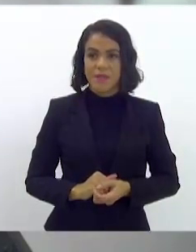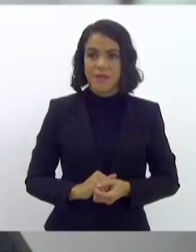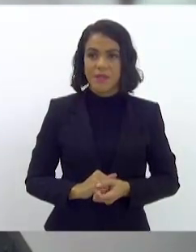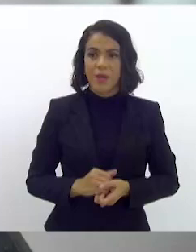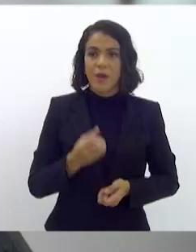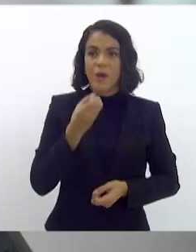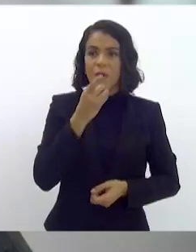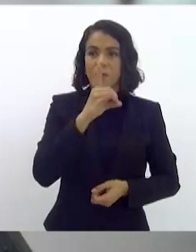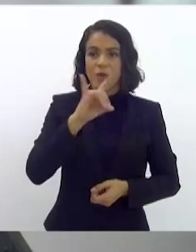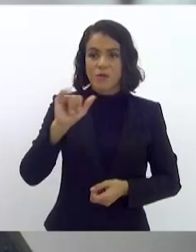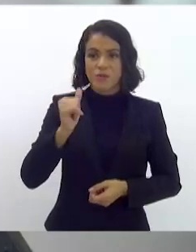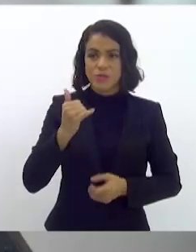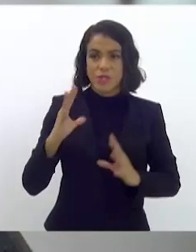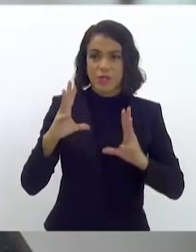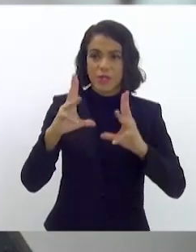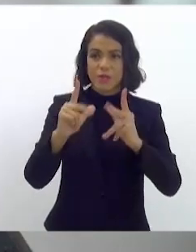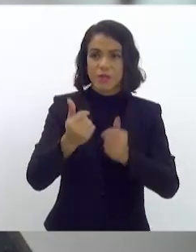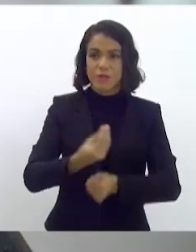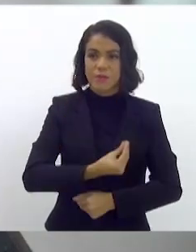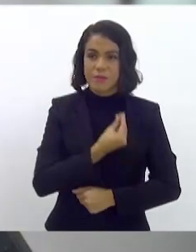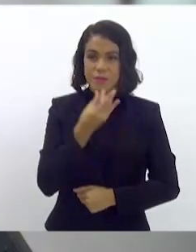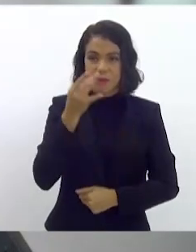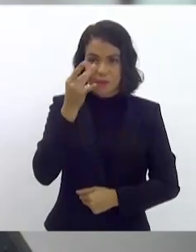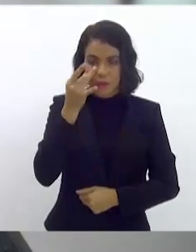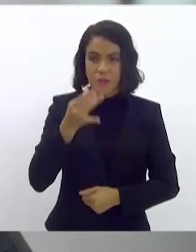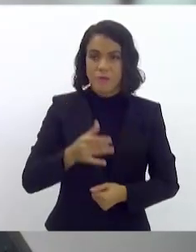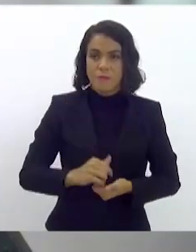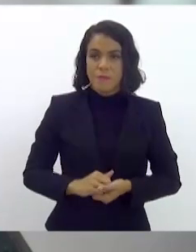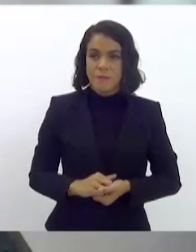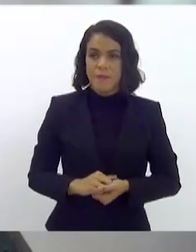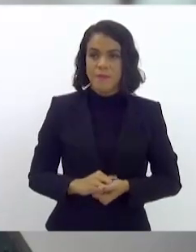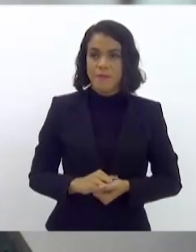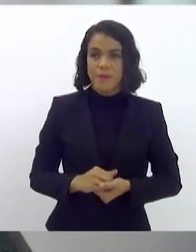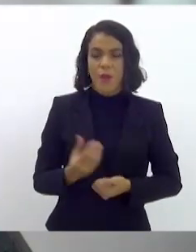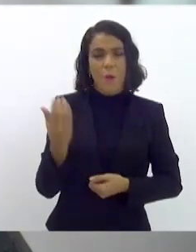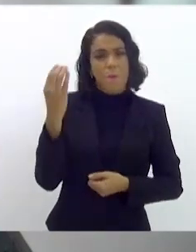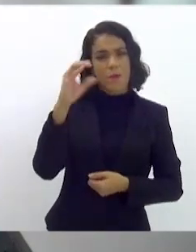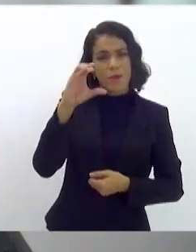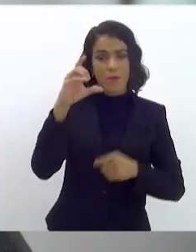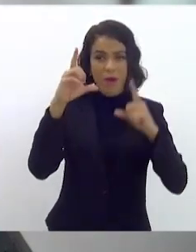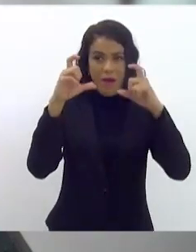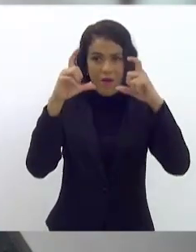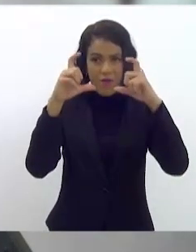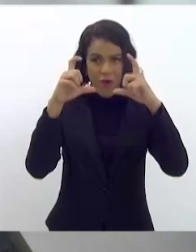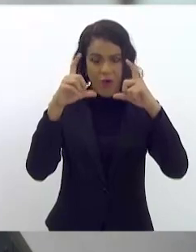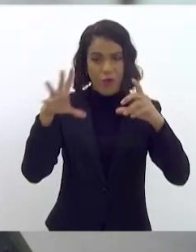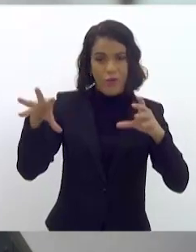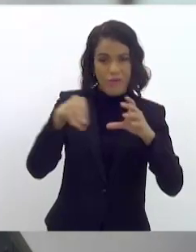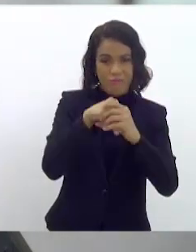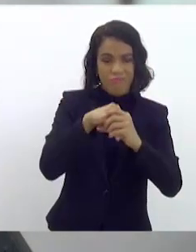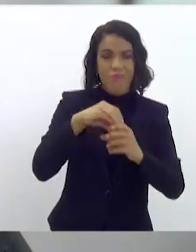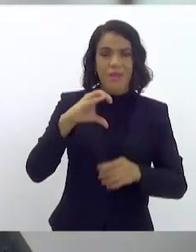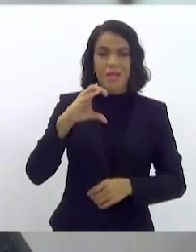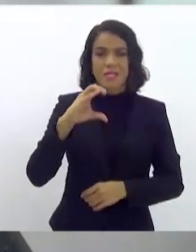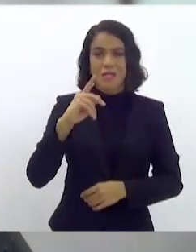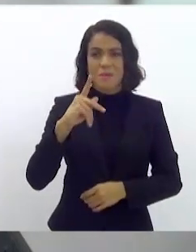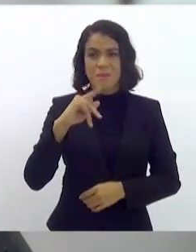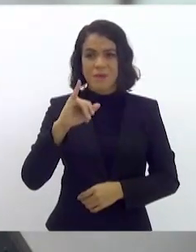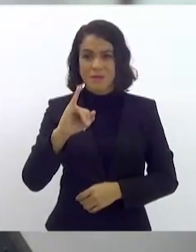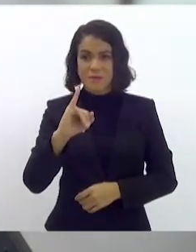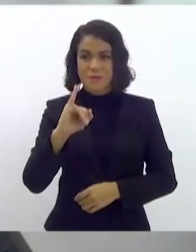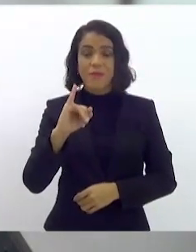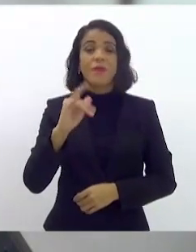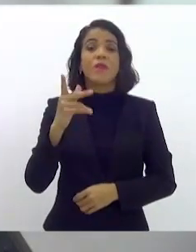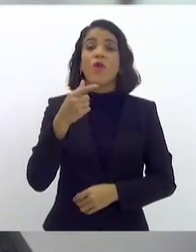Bom dia para todos presentes. Assim que eu postei uma foto que eu estava integrando essa CPI, eu recebi muitos relatos de